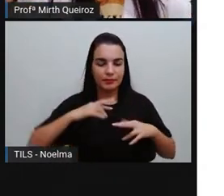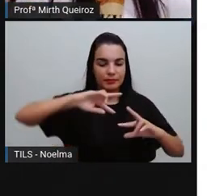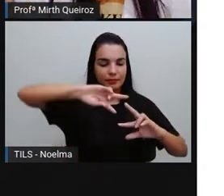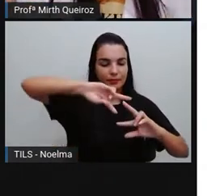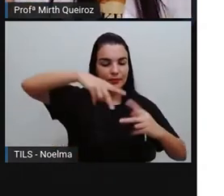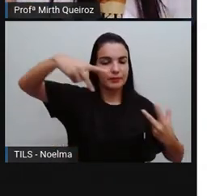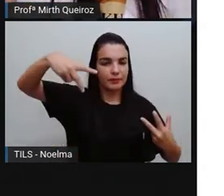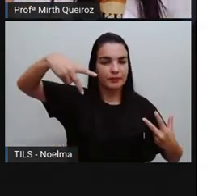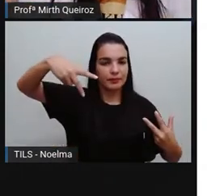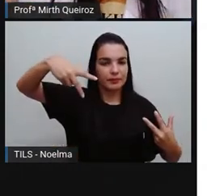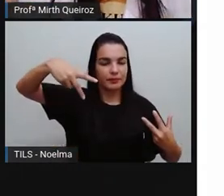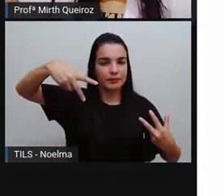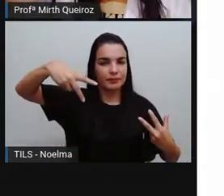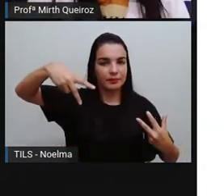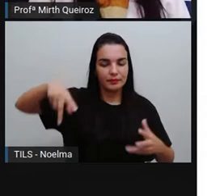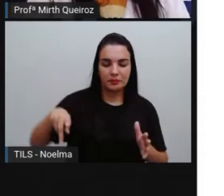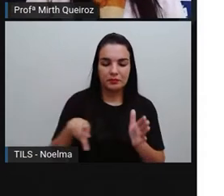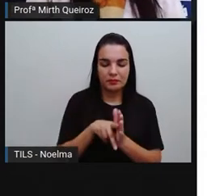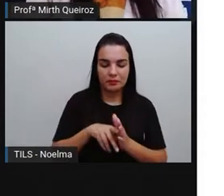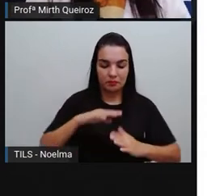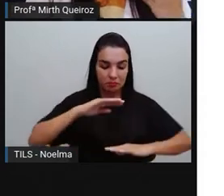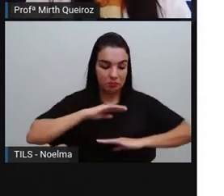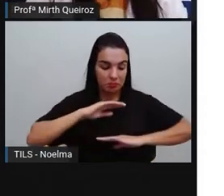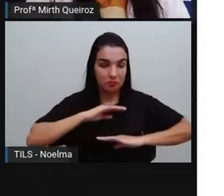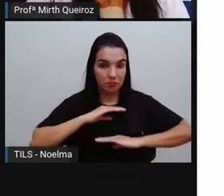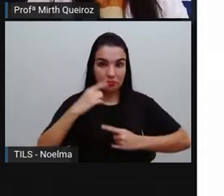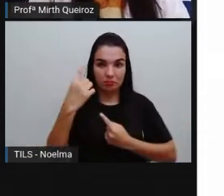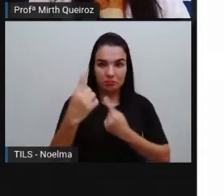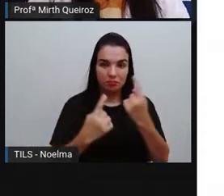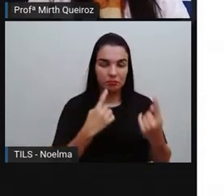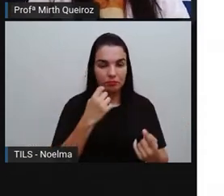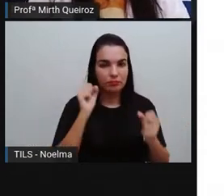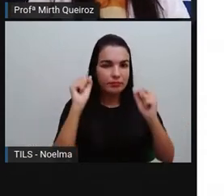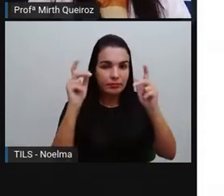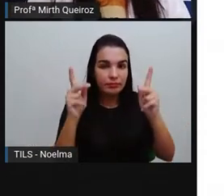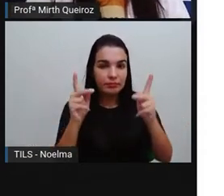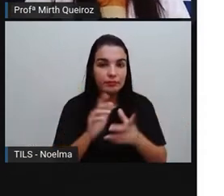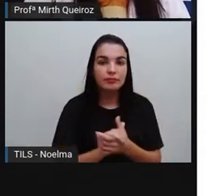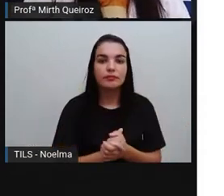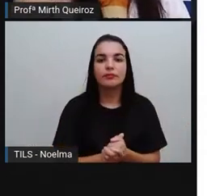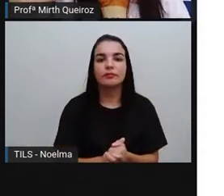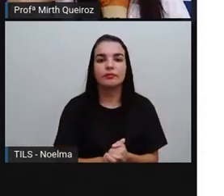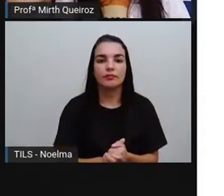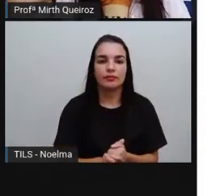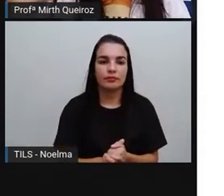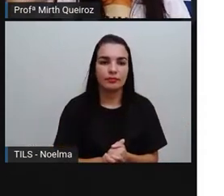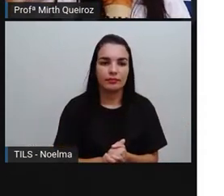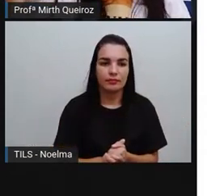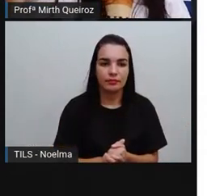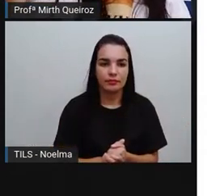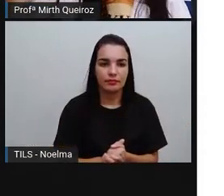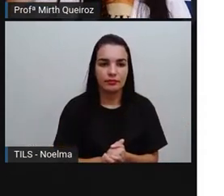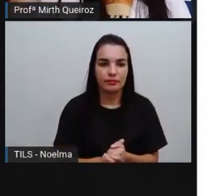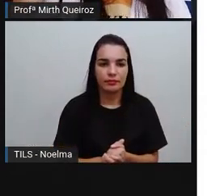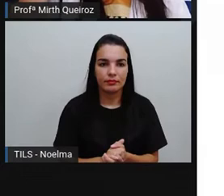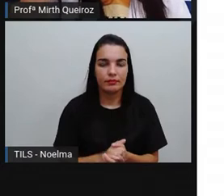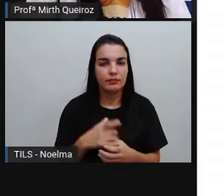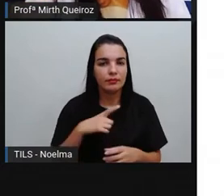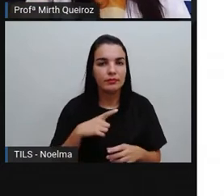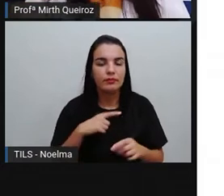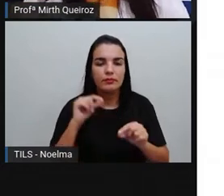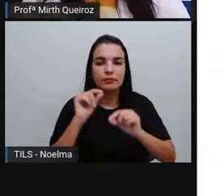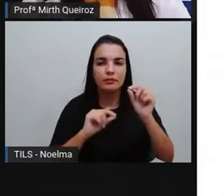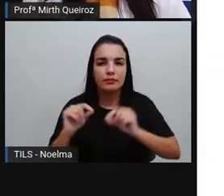O que faz a gente ser como a gente é. Isso é a nossa genética, certo? Vai estar relacionado com o nosso